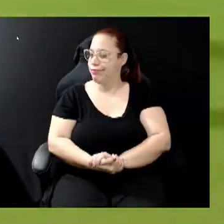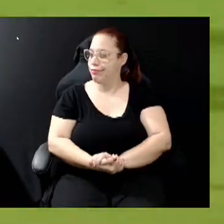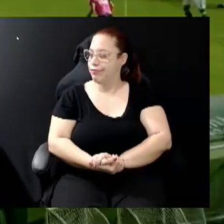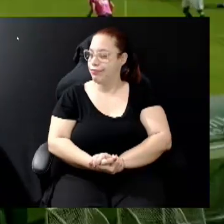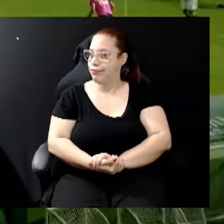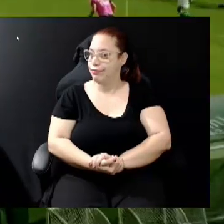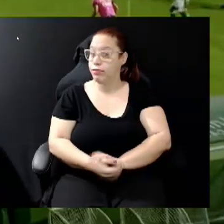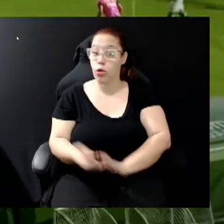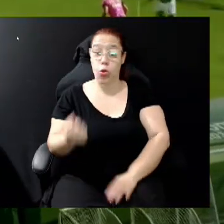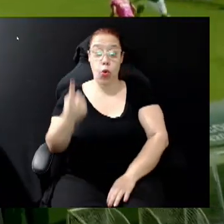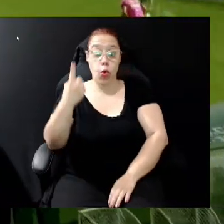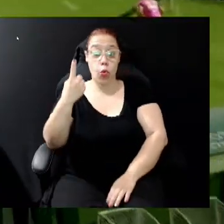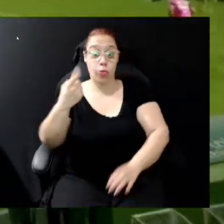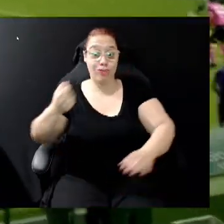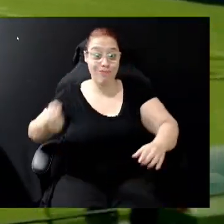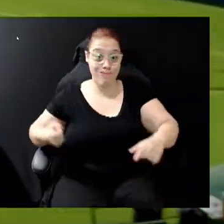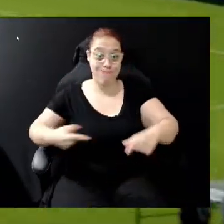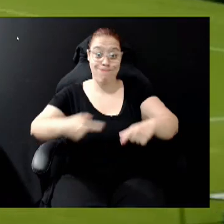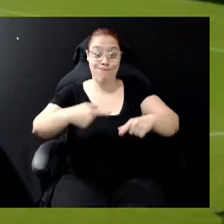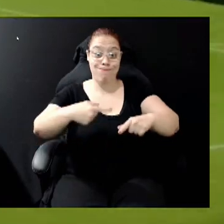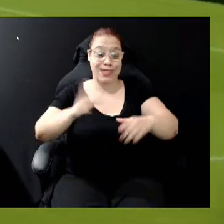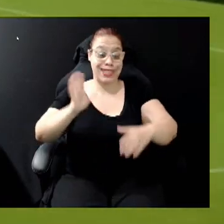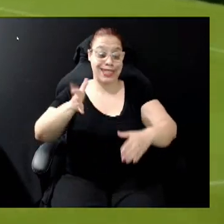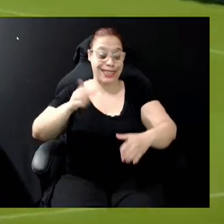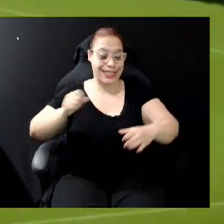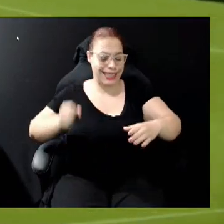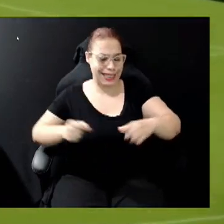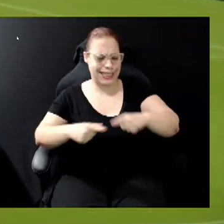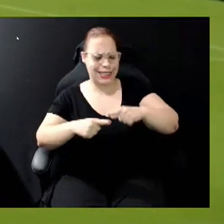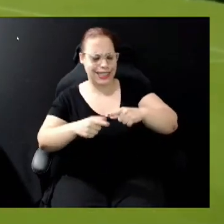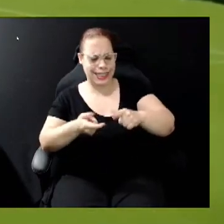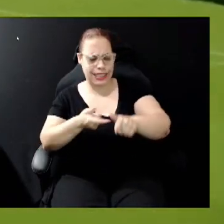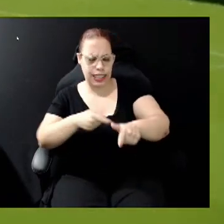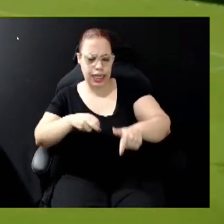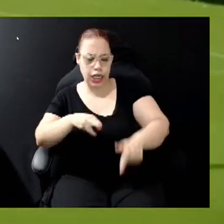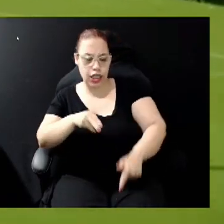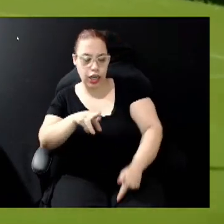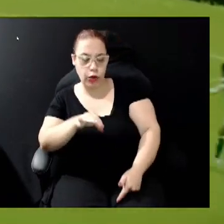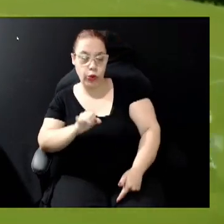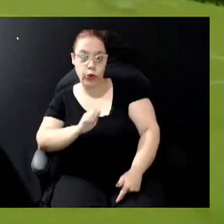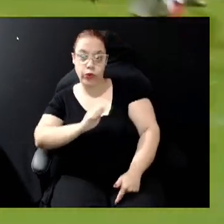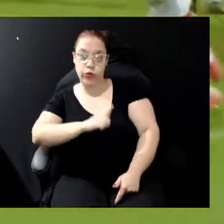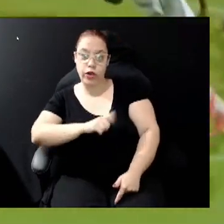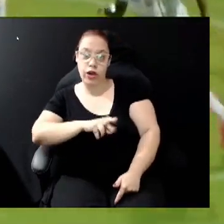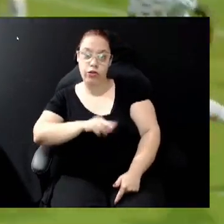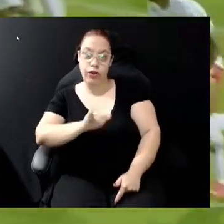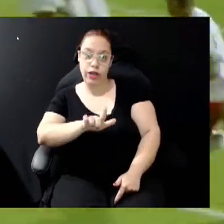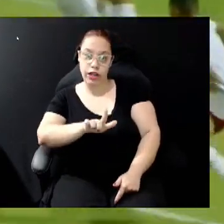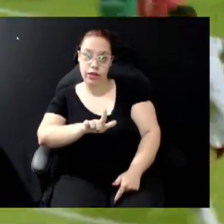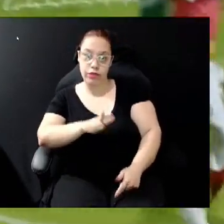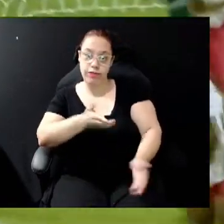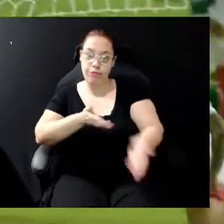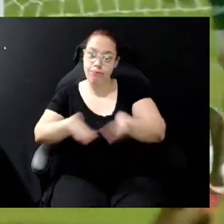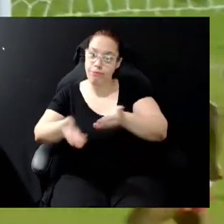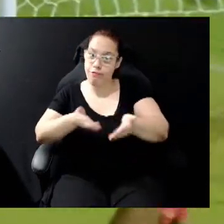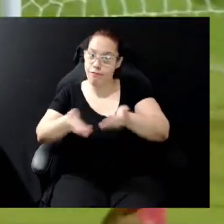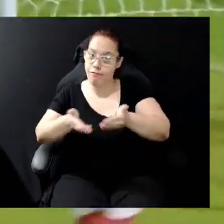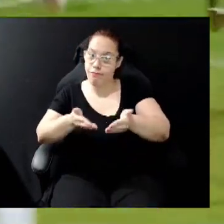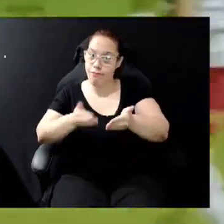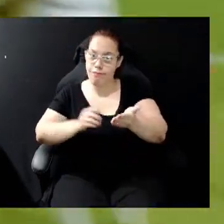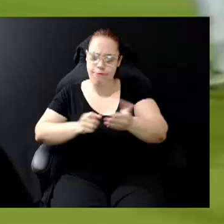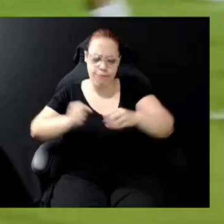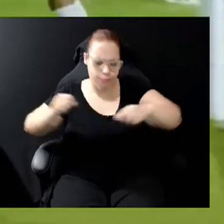Primeiro ataque e já gol, cobrança de escanteio, o zagueirão Rafael dividiu com o goleiro e mandou para o fundo